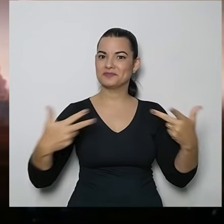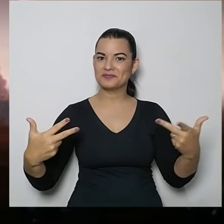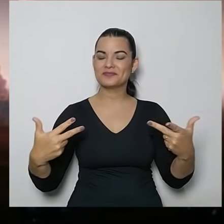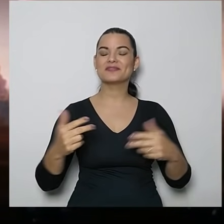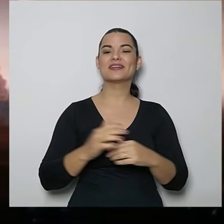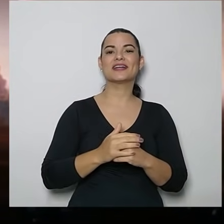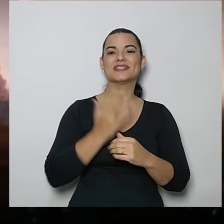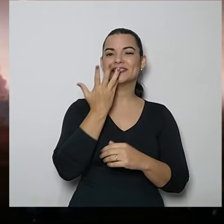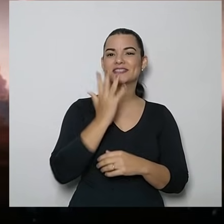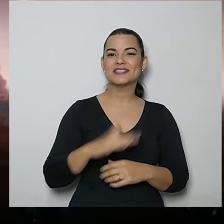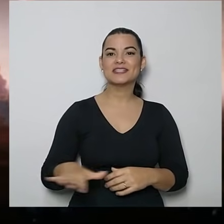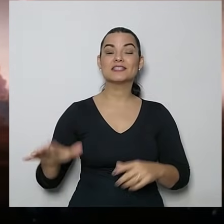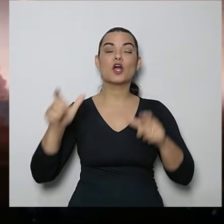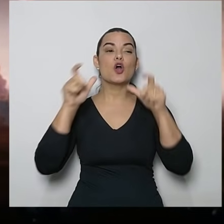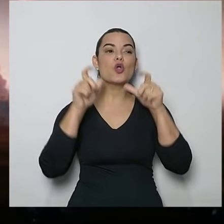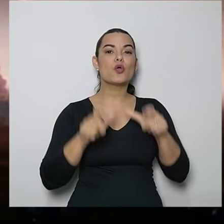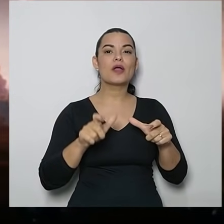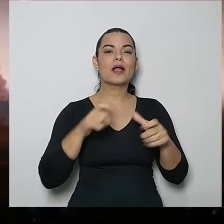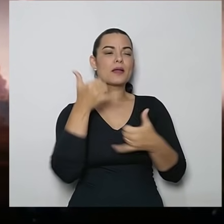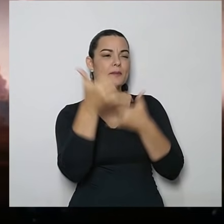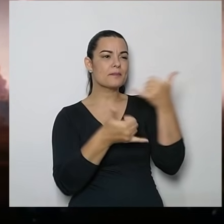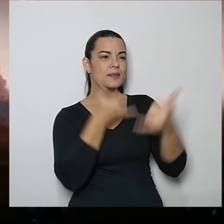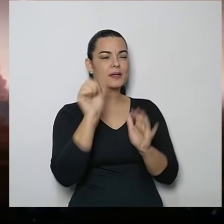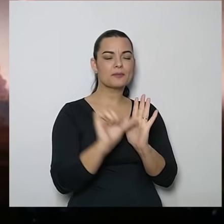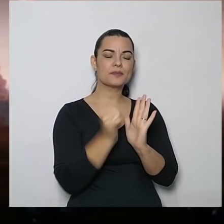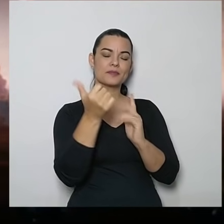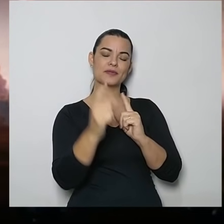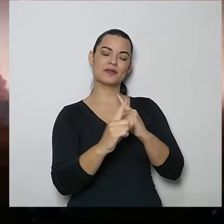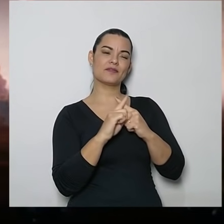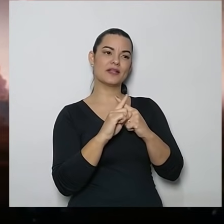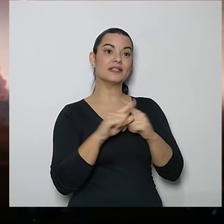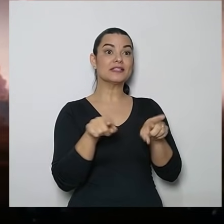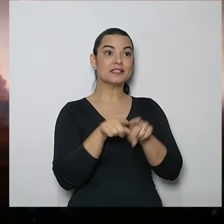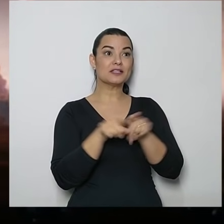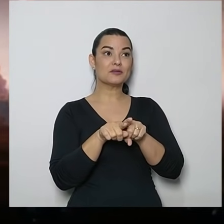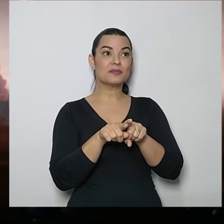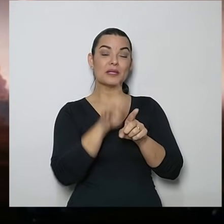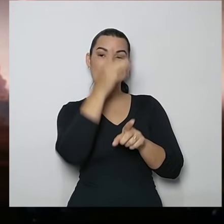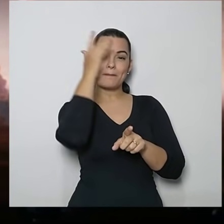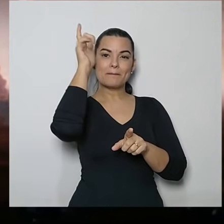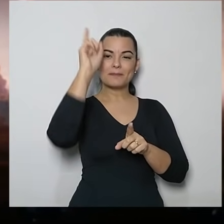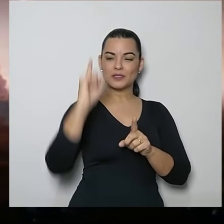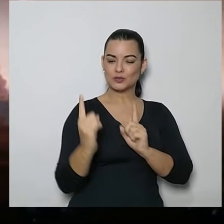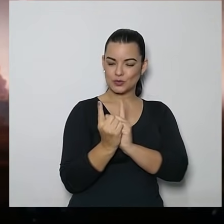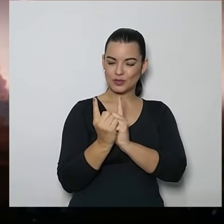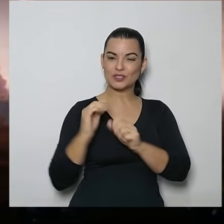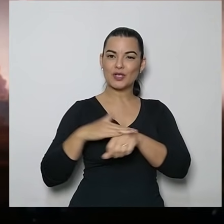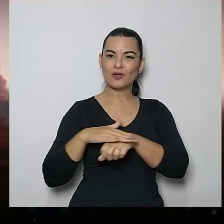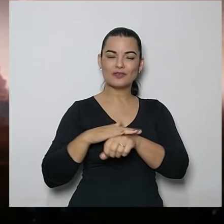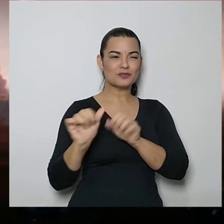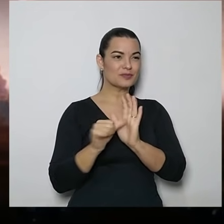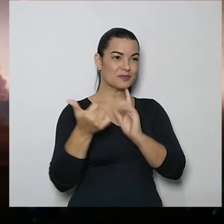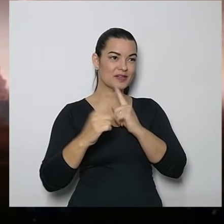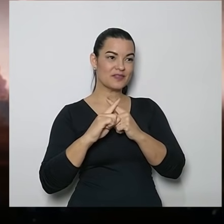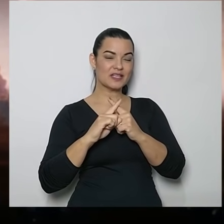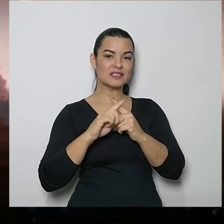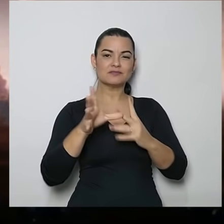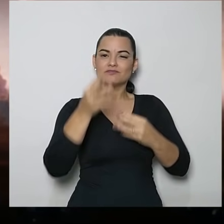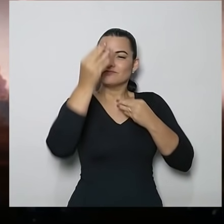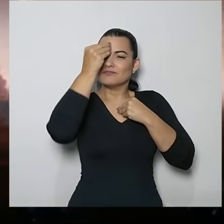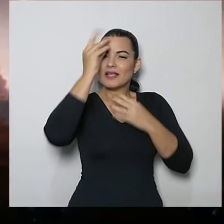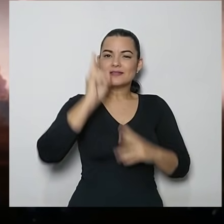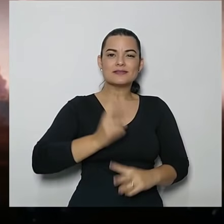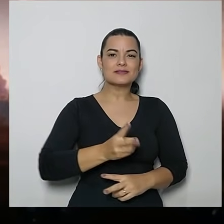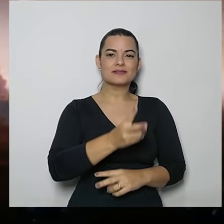gente brincou a primeira vez e a gente com quem conversou a primeira vez não sai mais da gente. E eu, quando